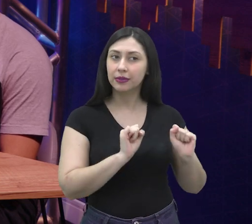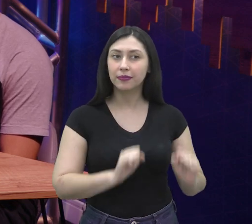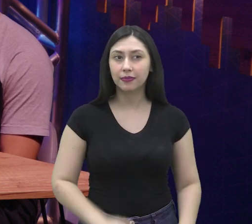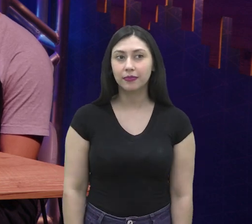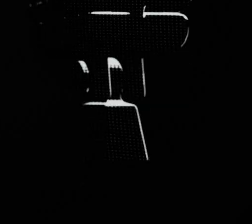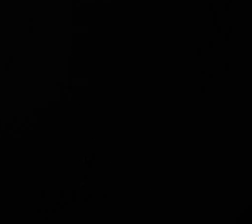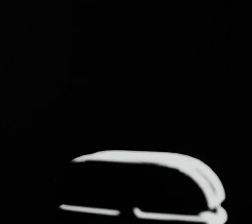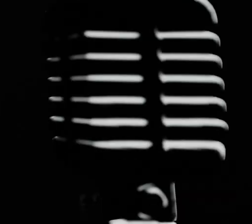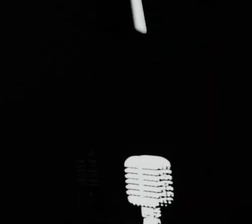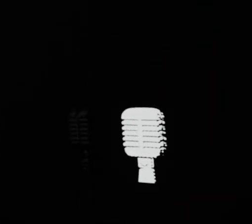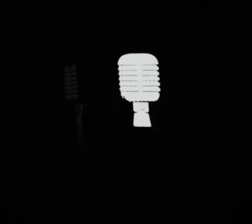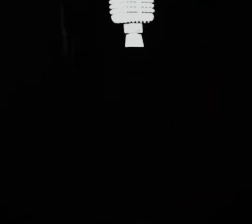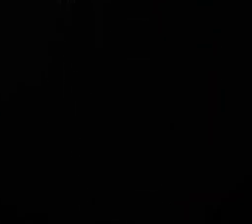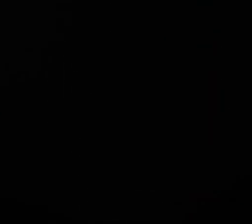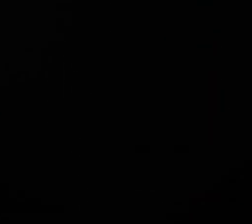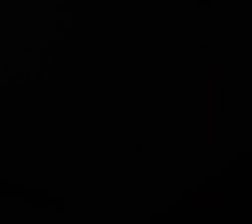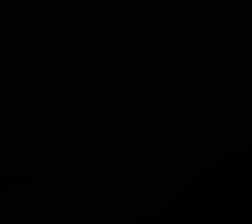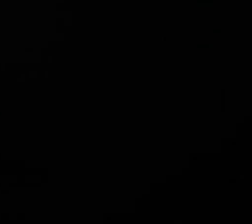ser.